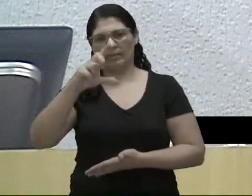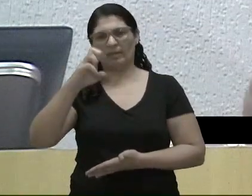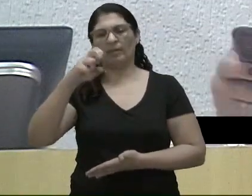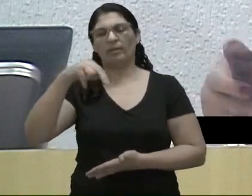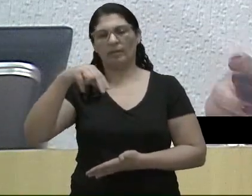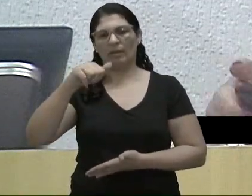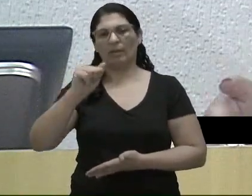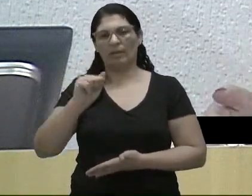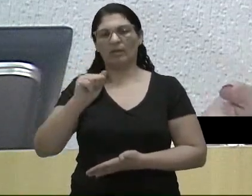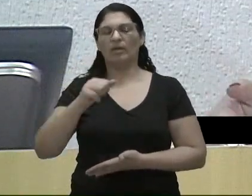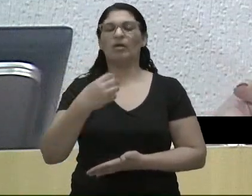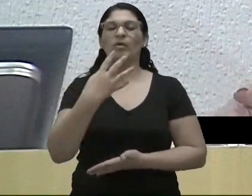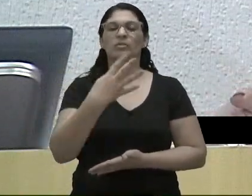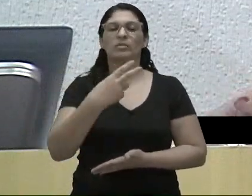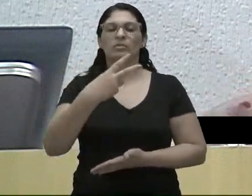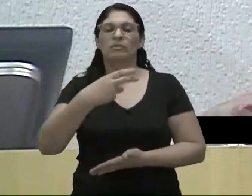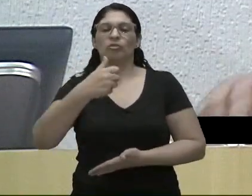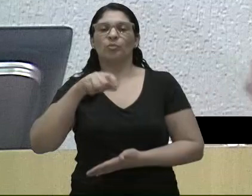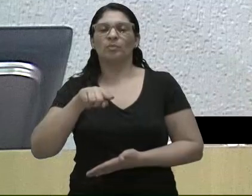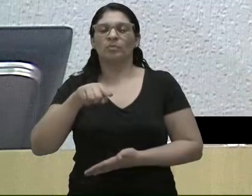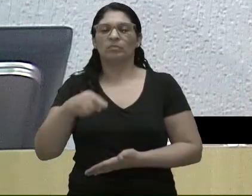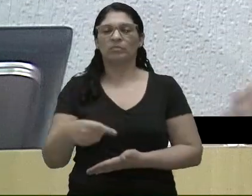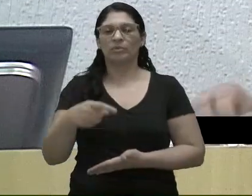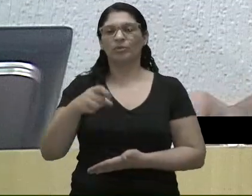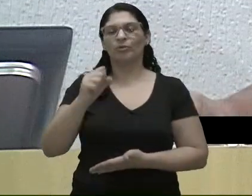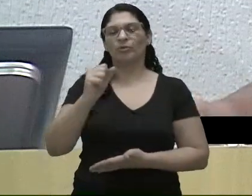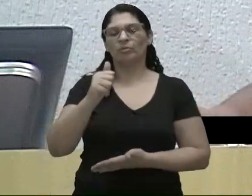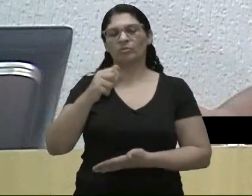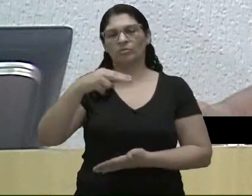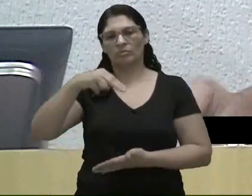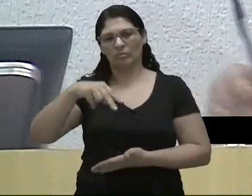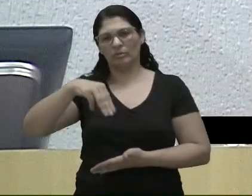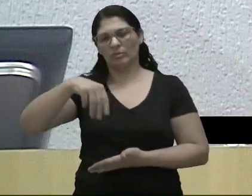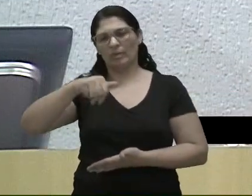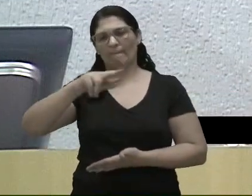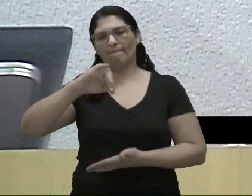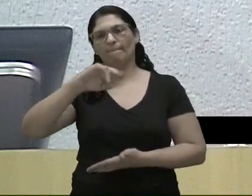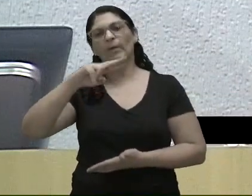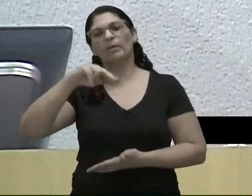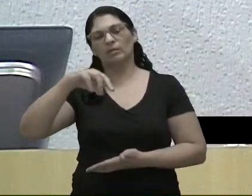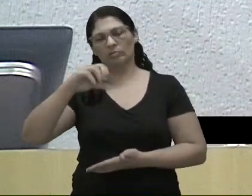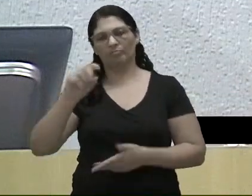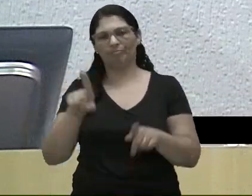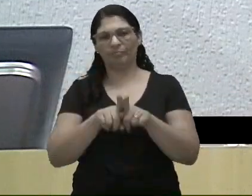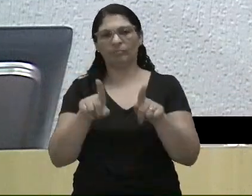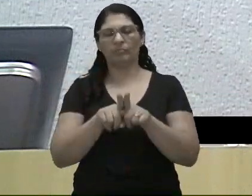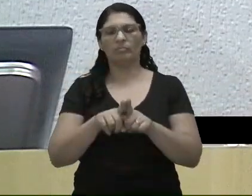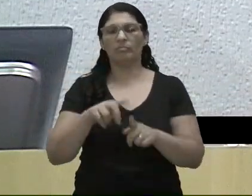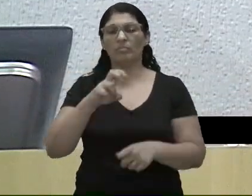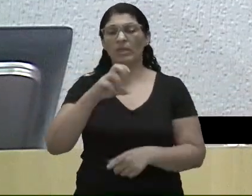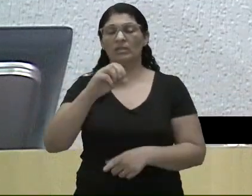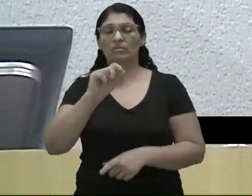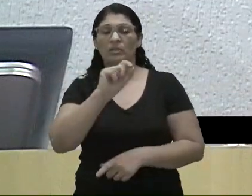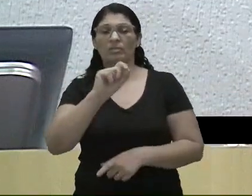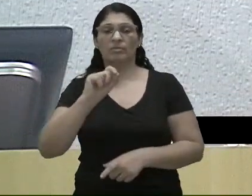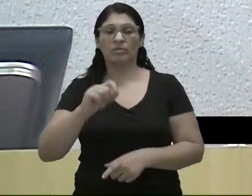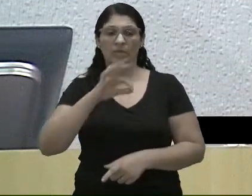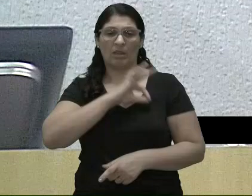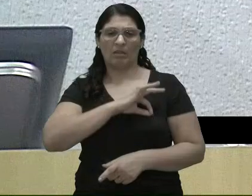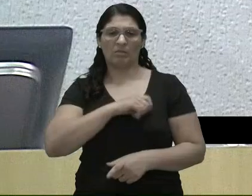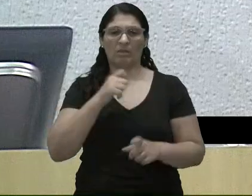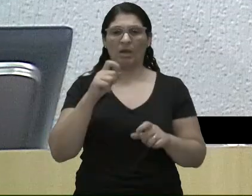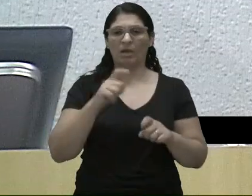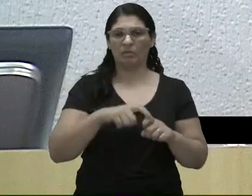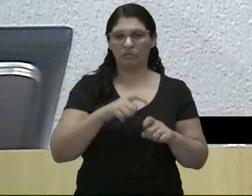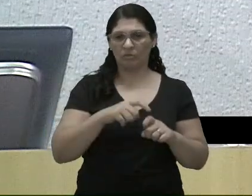San Marino. E foi feito um pagamento de 50% para o salário dos médicos. Isso foi para as